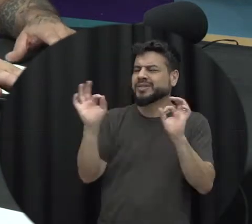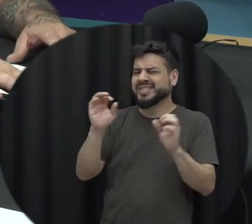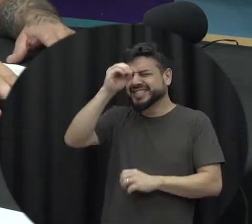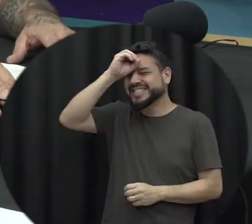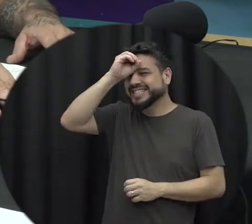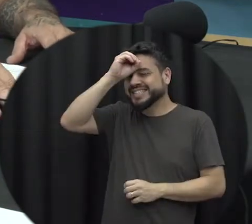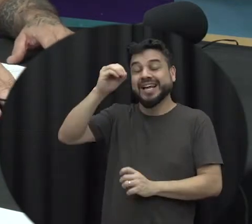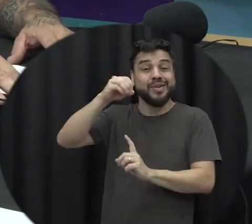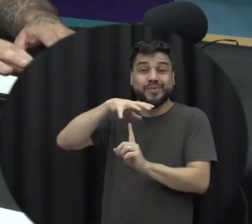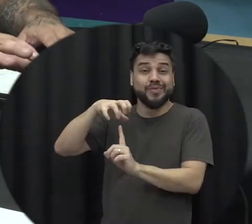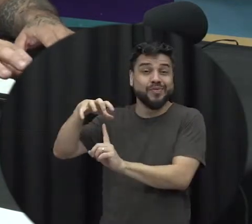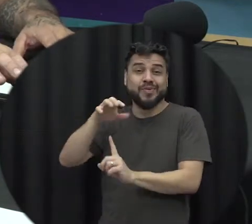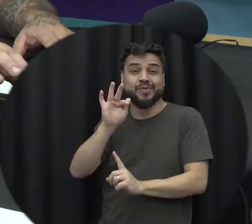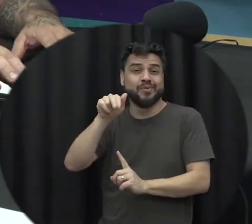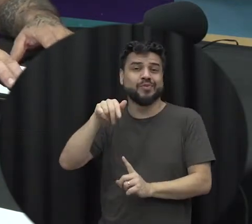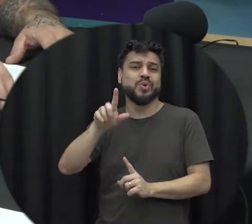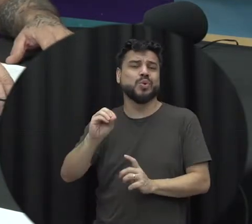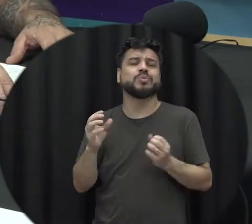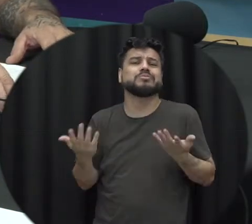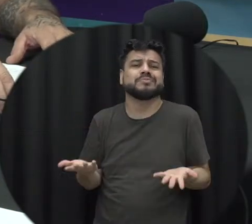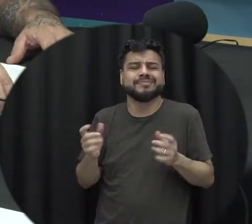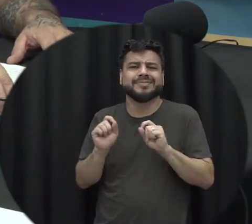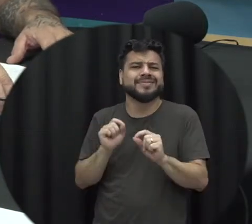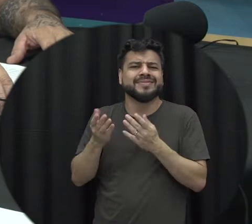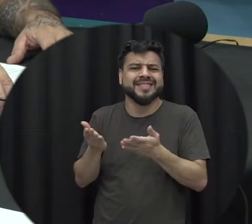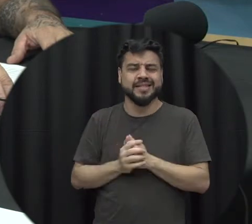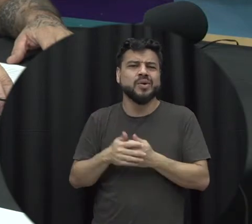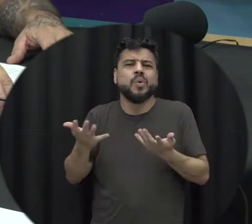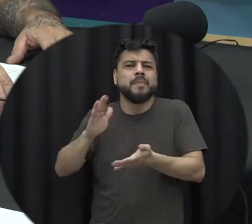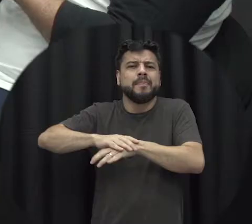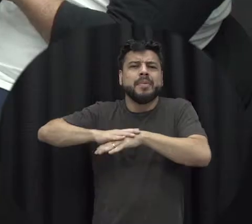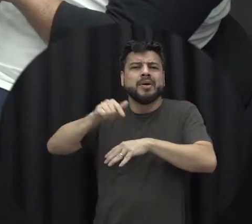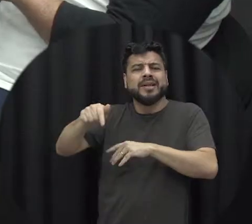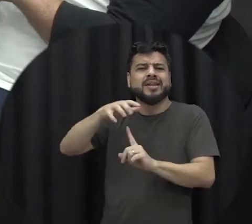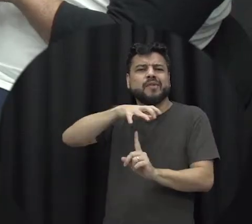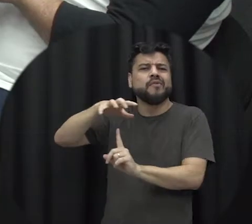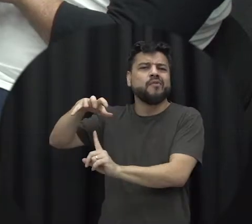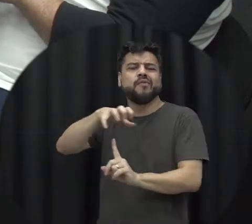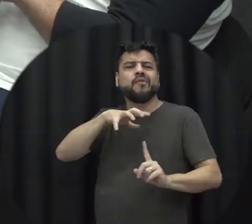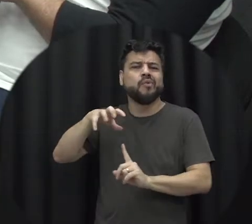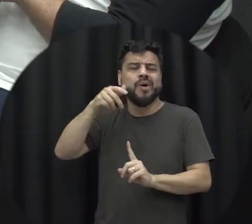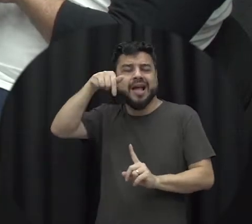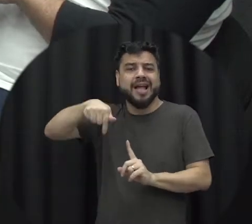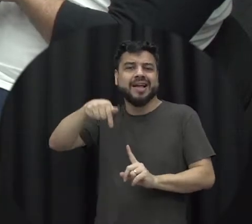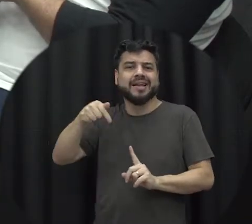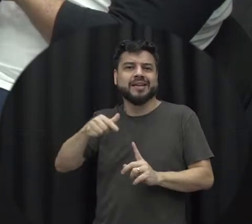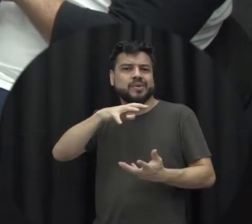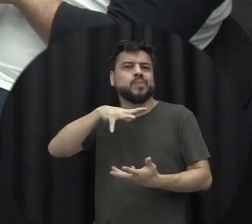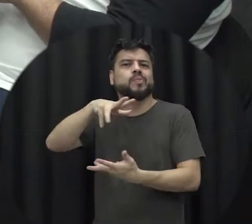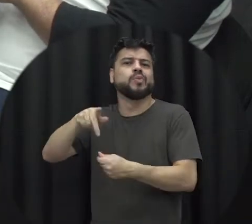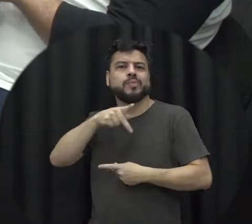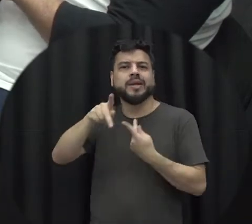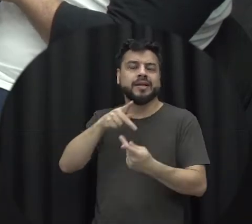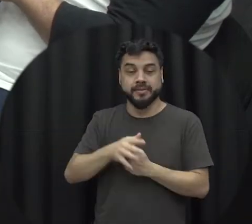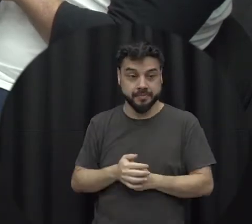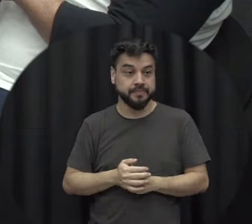começar pelo básico. Qual que é o papel dos fungos no ecossistema do planeta? Os fungos, como todos os organismos, né, eles fazem parte